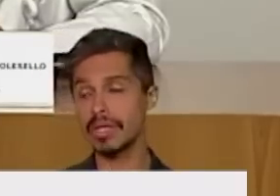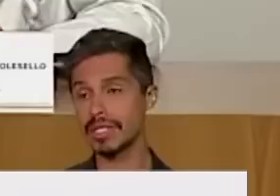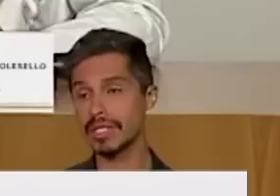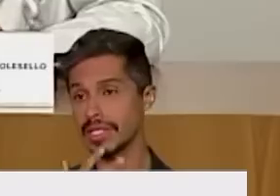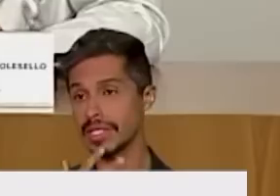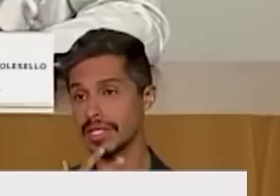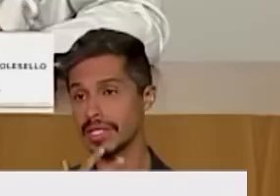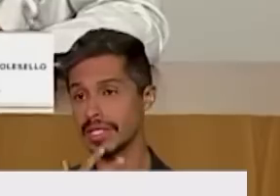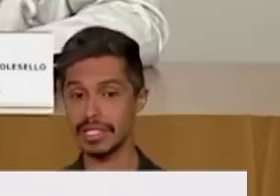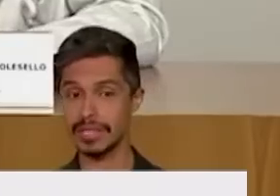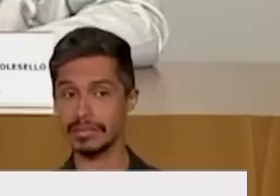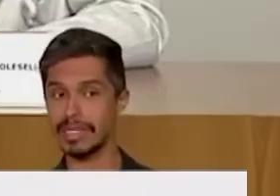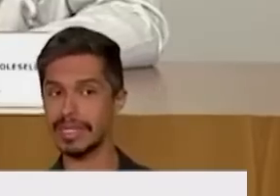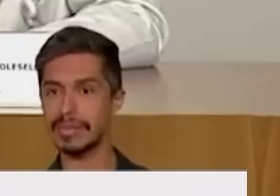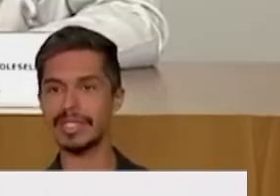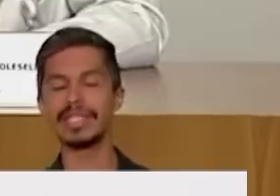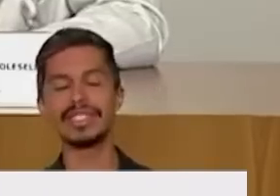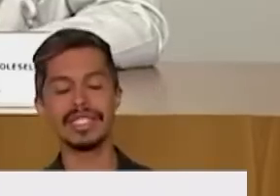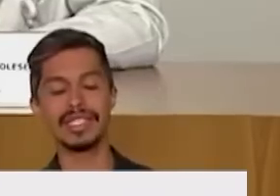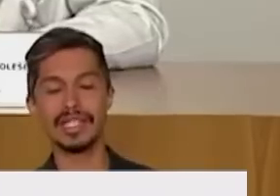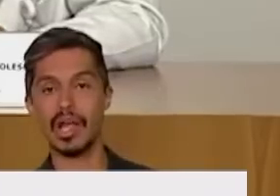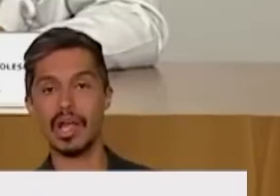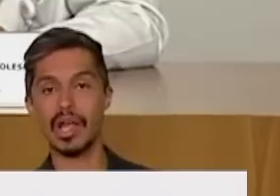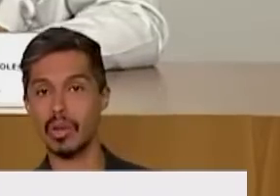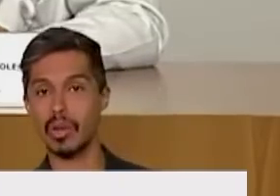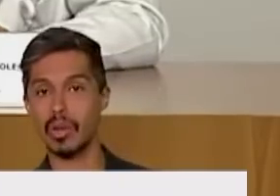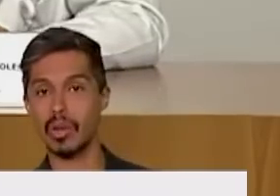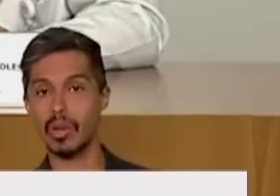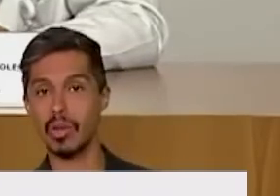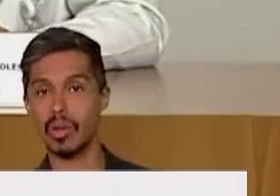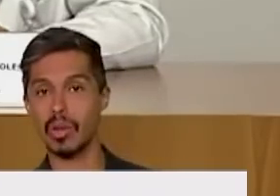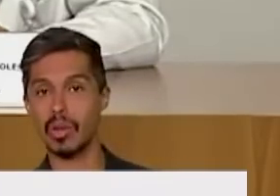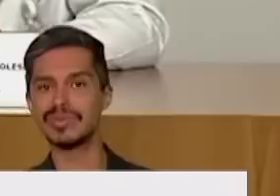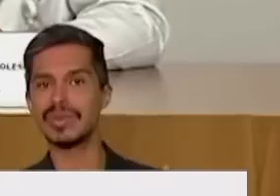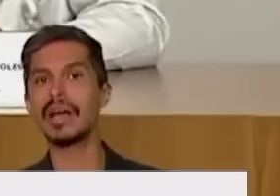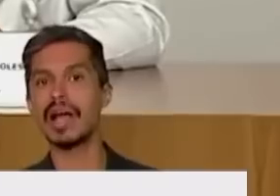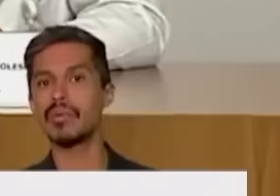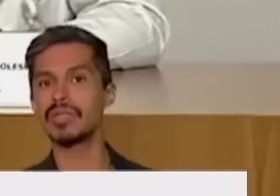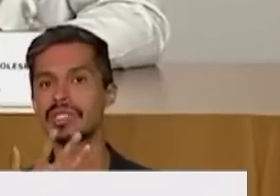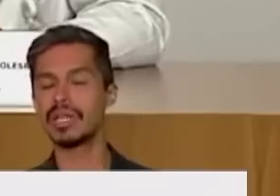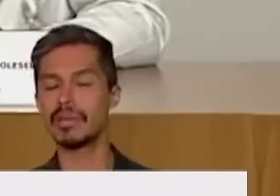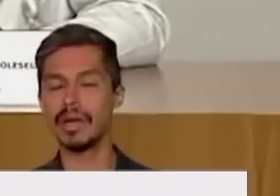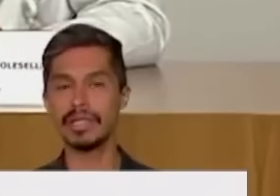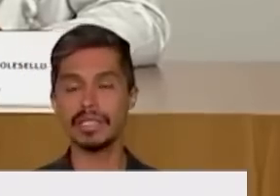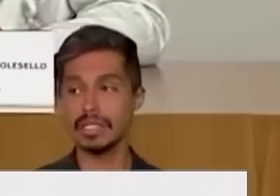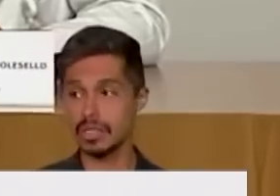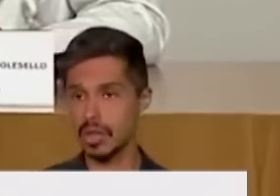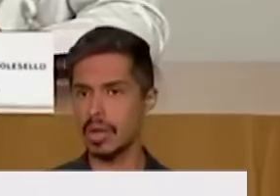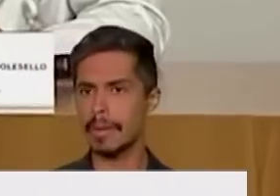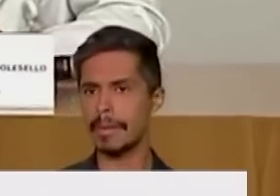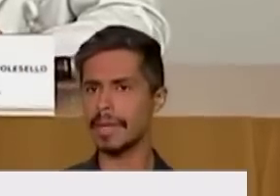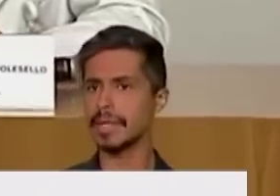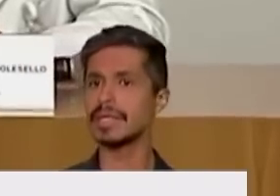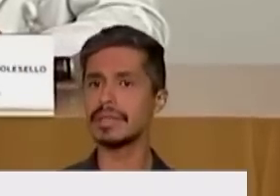de casos de Covid. Então, essa também é uma preocupação nossa. Mas se tirássemos isso daí, existe a recomendação